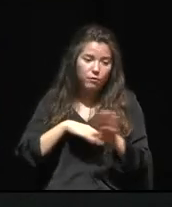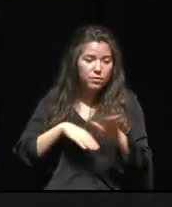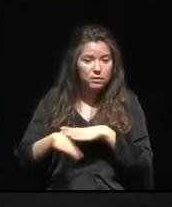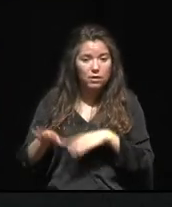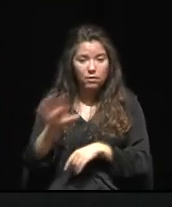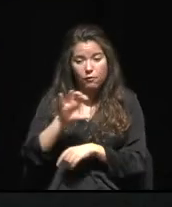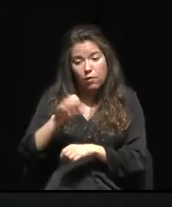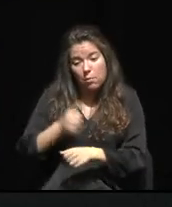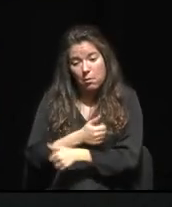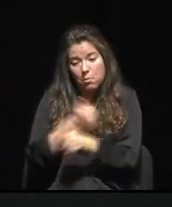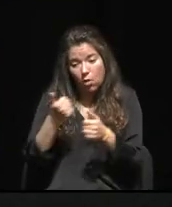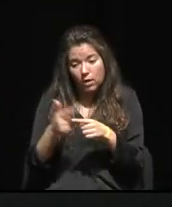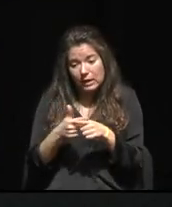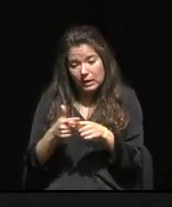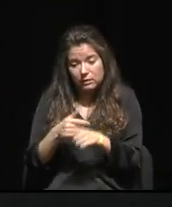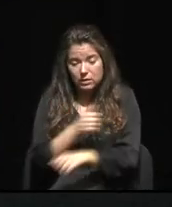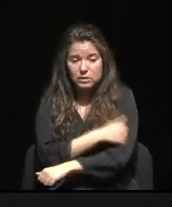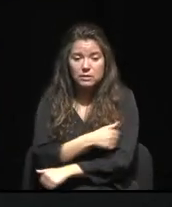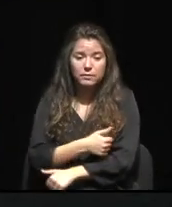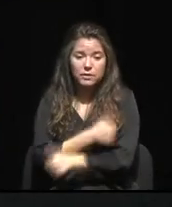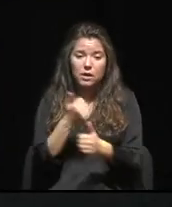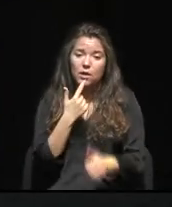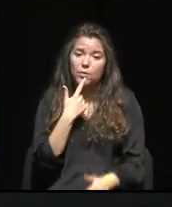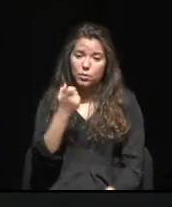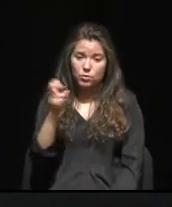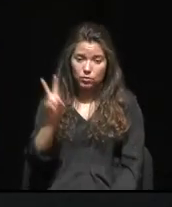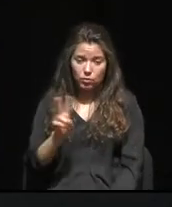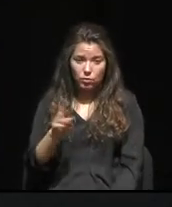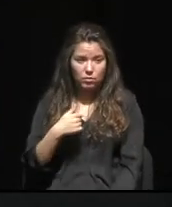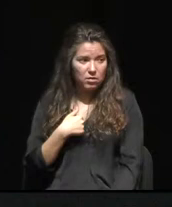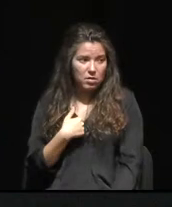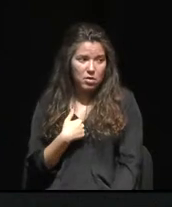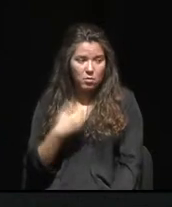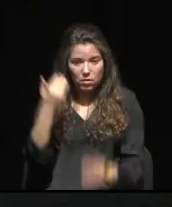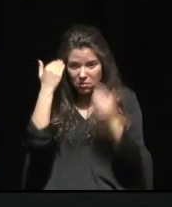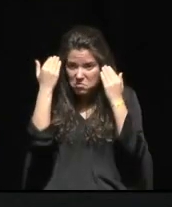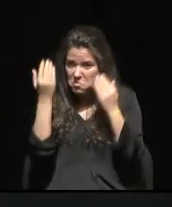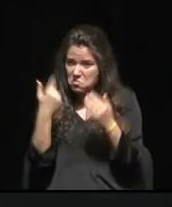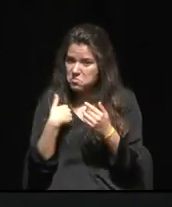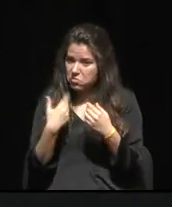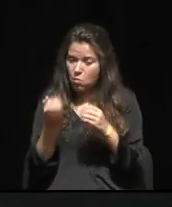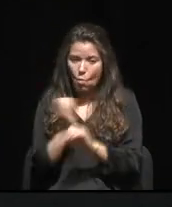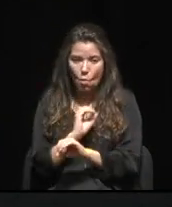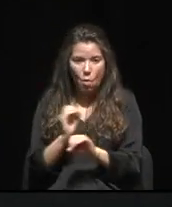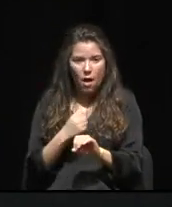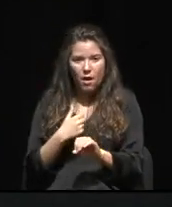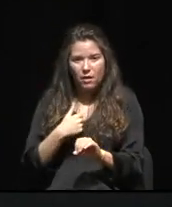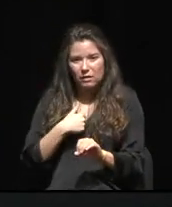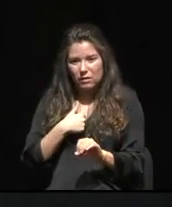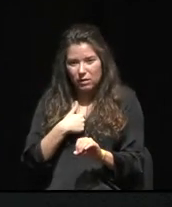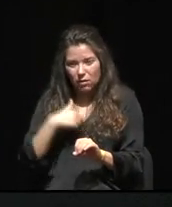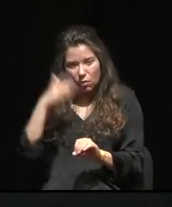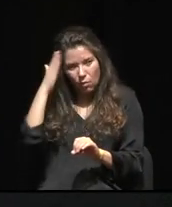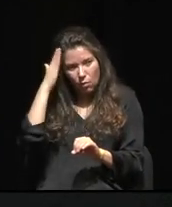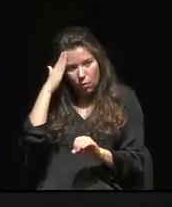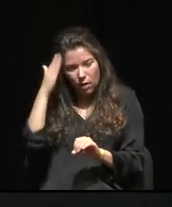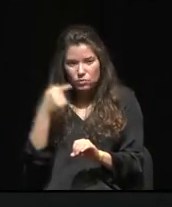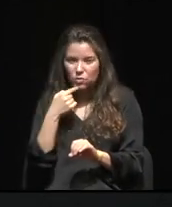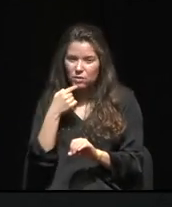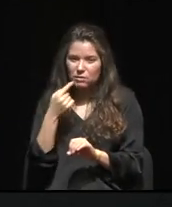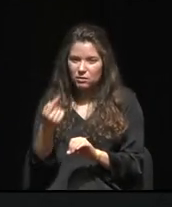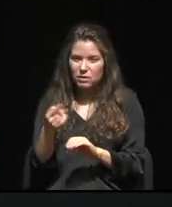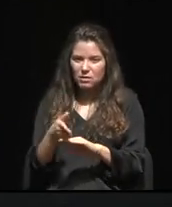no interesse da cidade e pronto em relação à segunda questão que colocou confesso que não tenho dados Julgo que esse e equipamento que